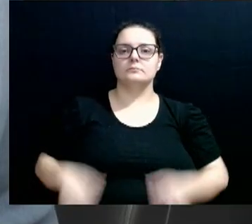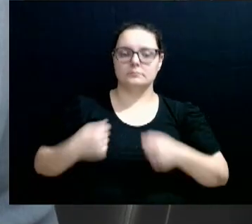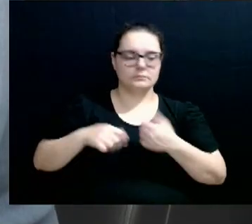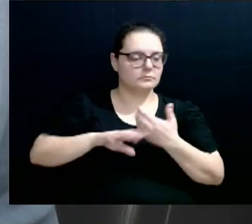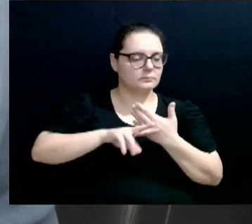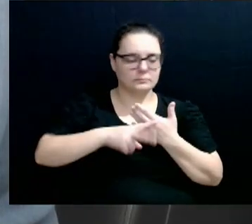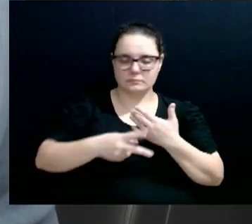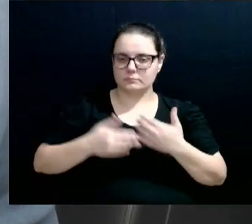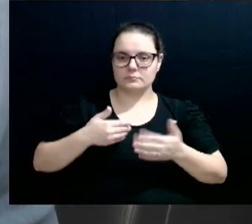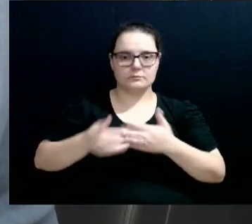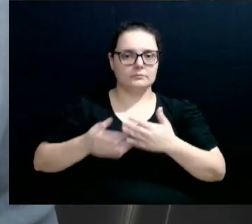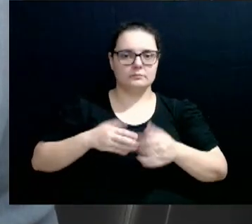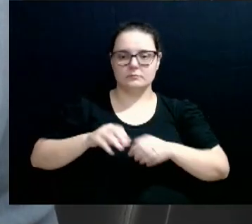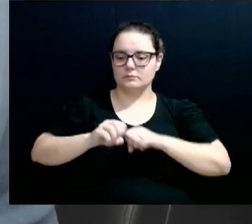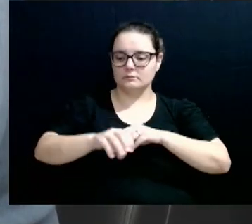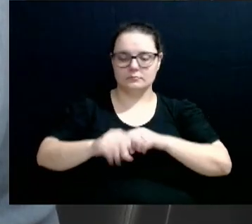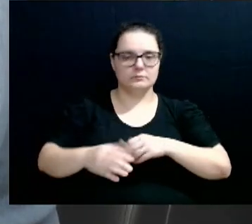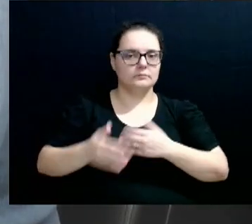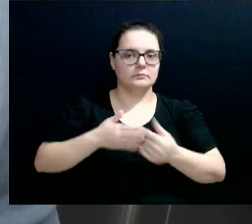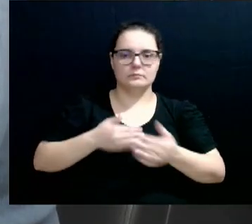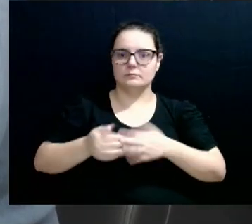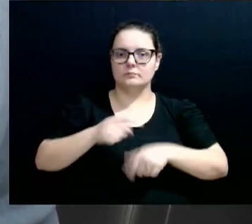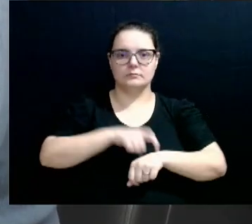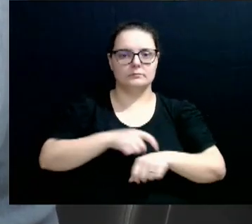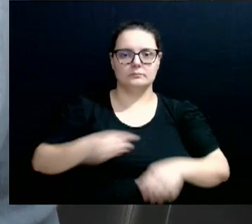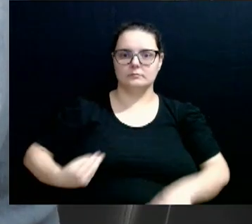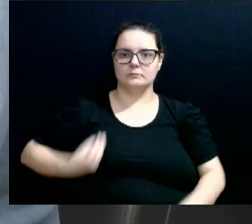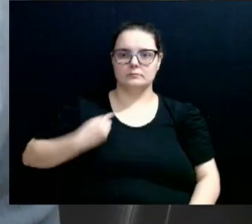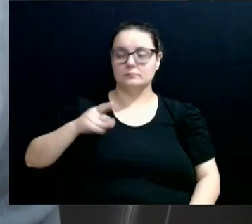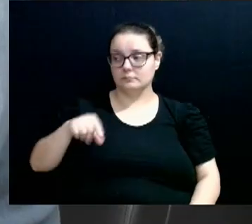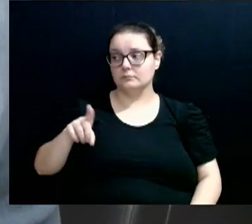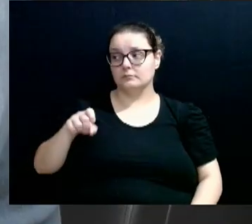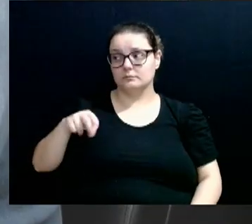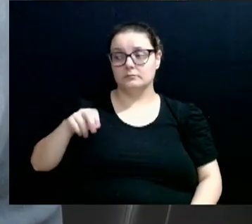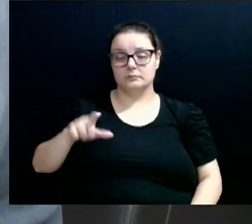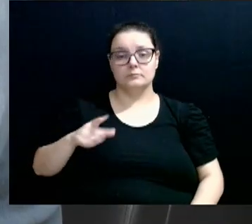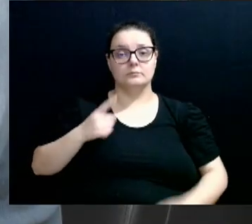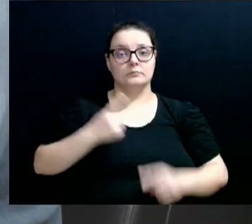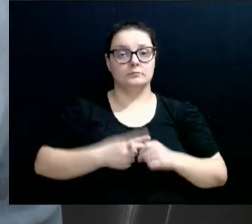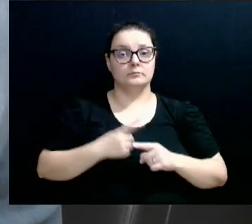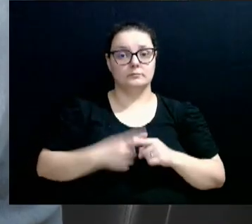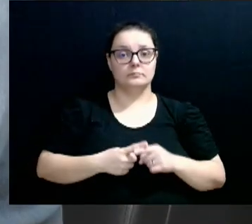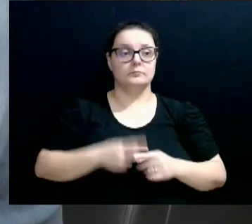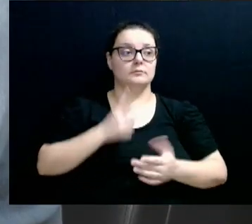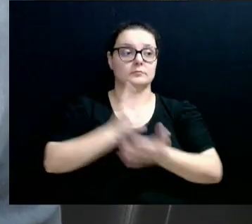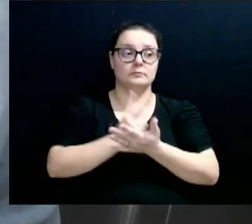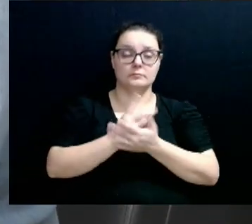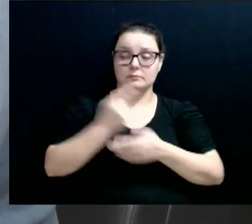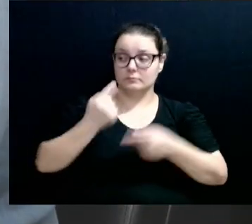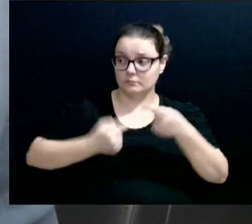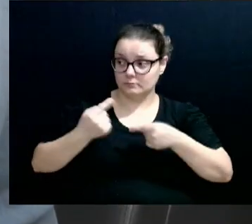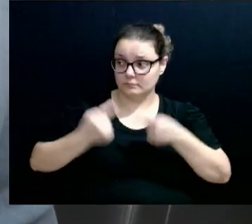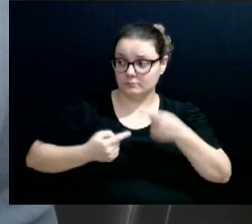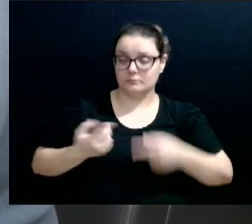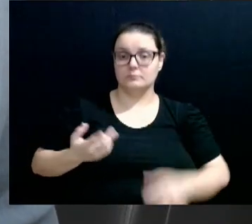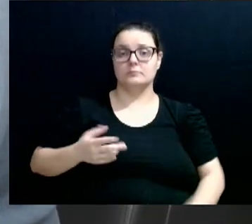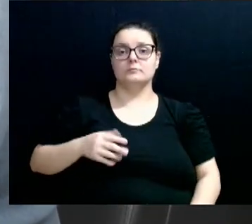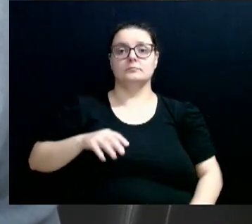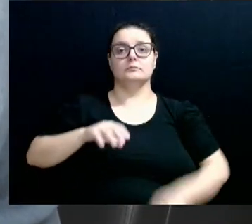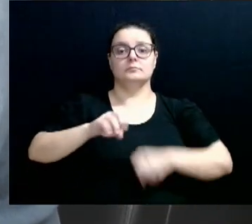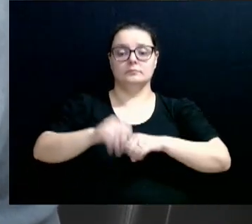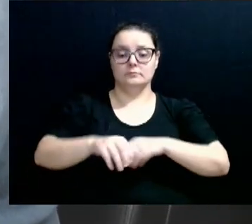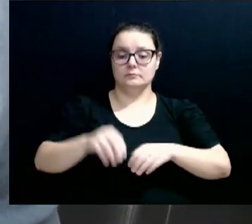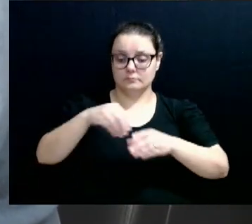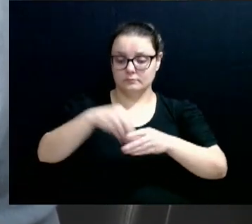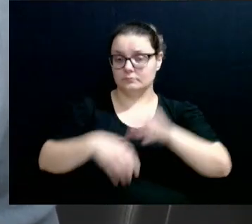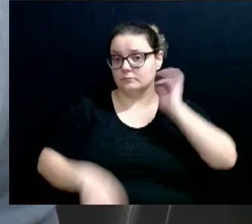em qualquer momento da vida, né, Daniel? Porque é uma discussão que a gente sempre faz, que é a seguinte: a gente, na educação, quem está na